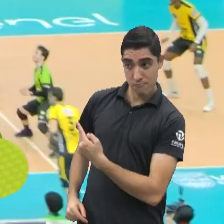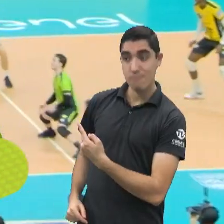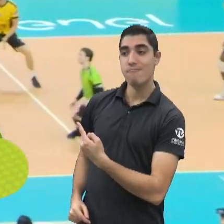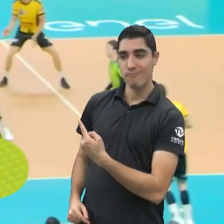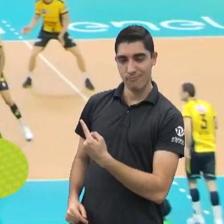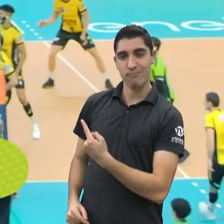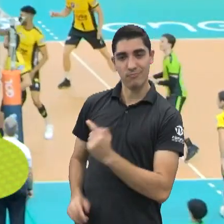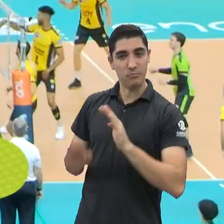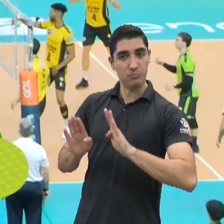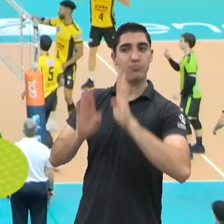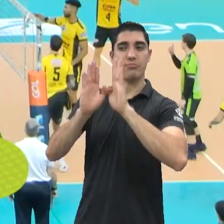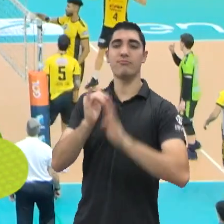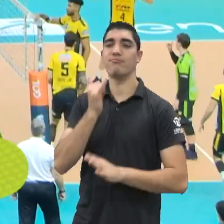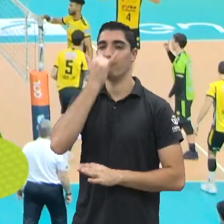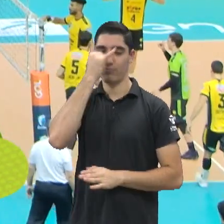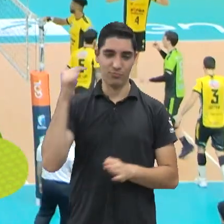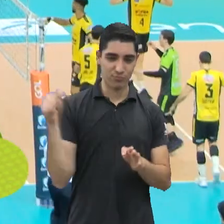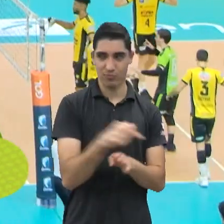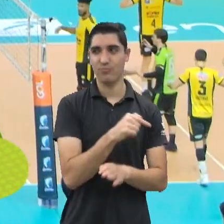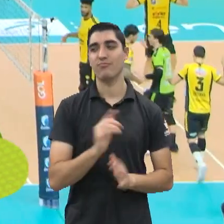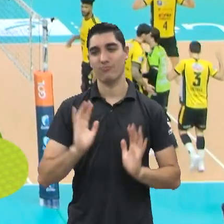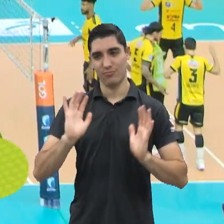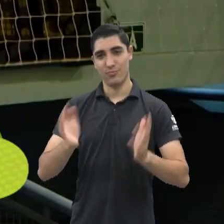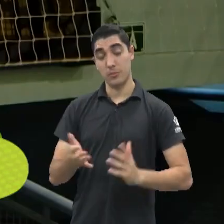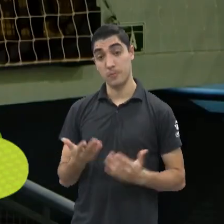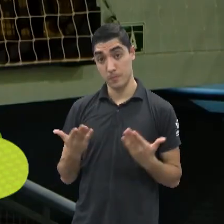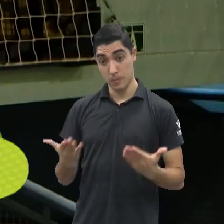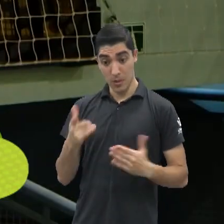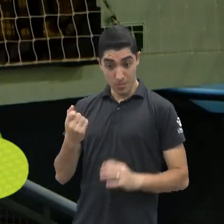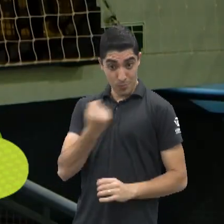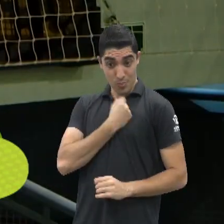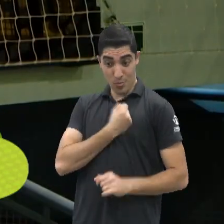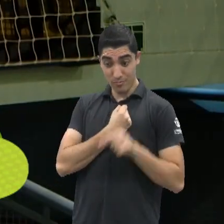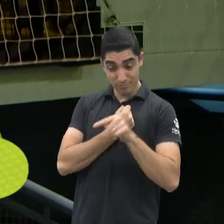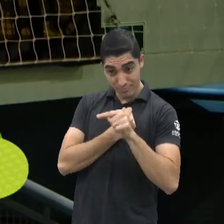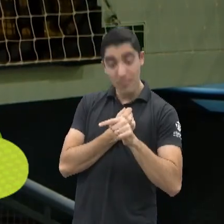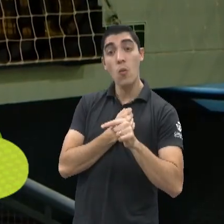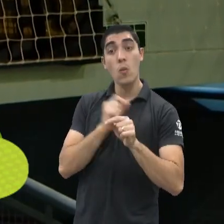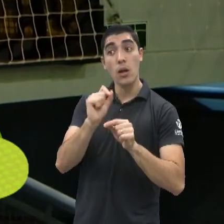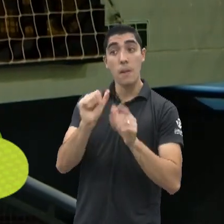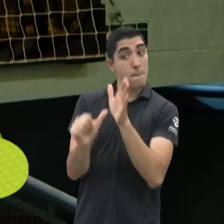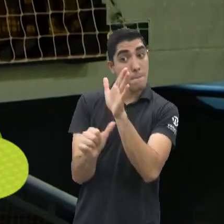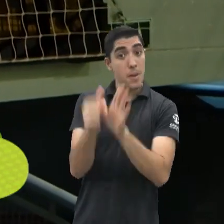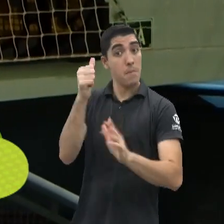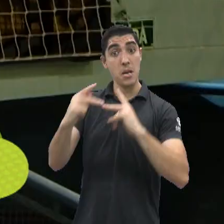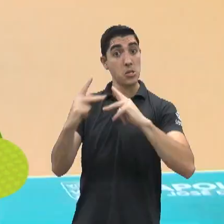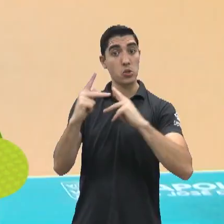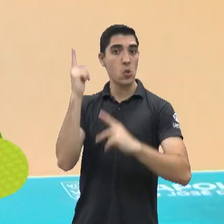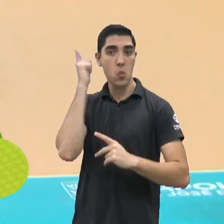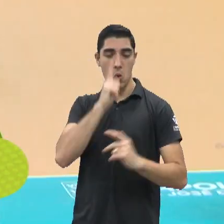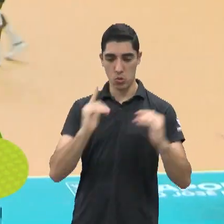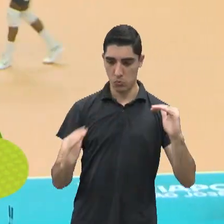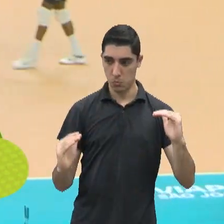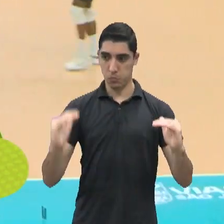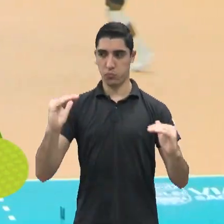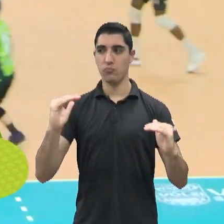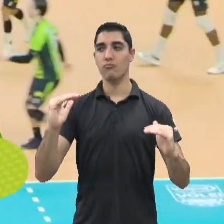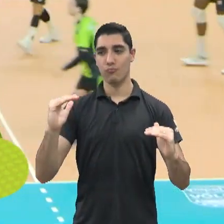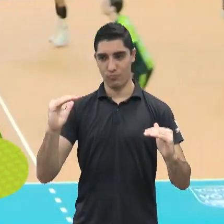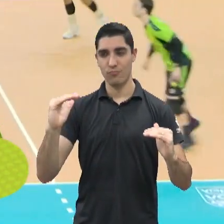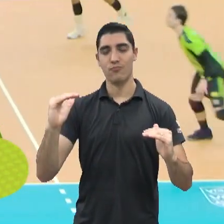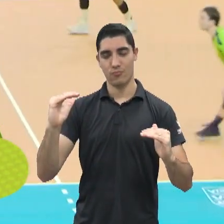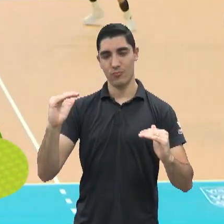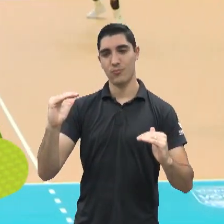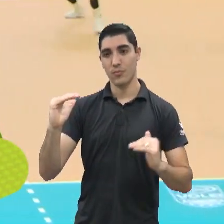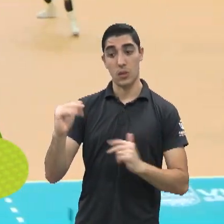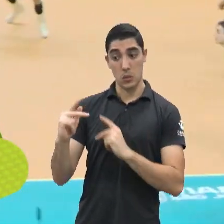bloqueio, mas foi direto para fora. O ponto marcou a primeira vez do São José à frente no placar. O jogo seguia